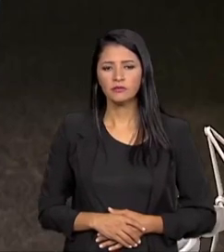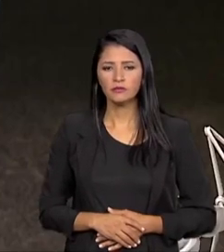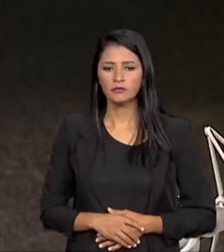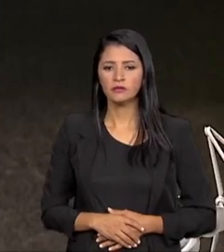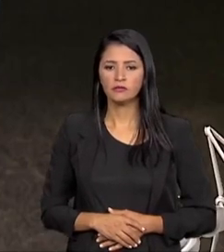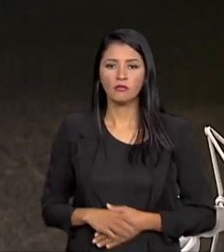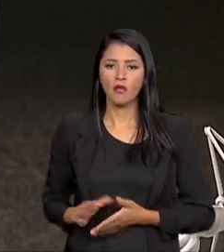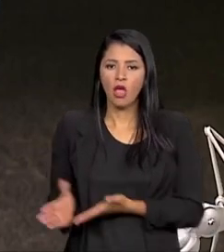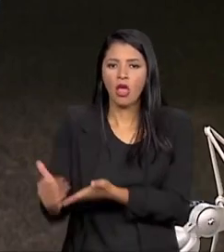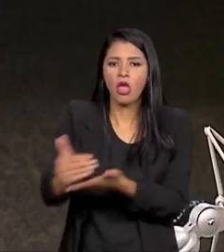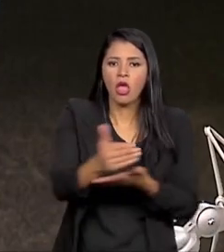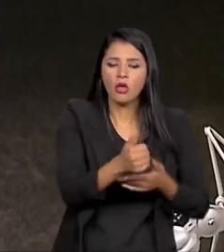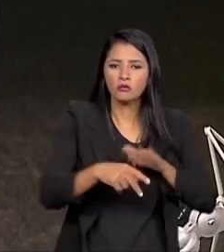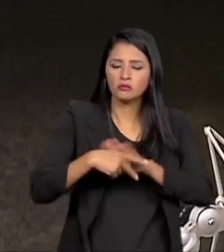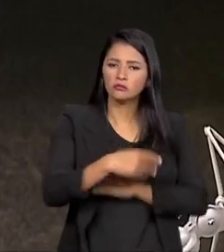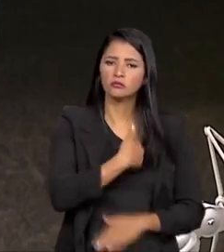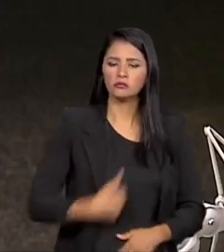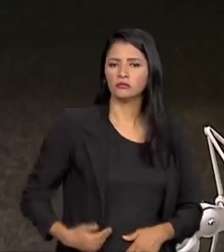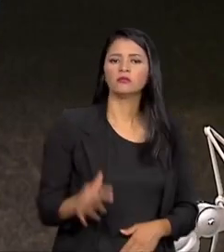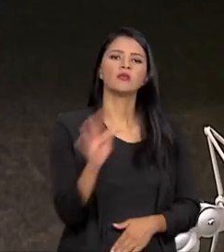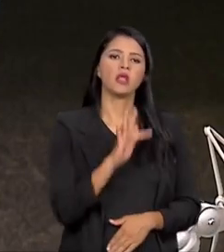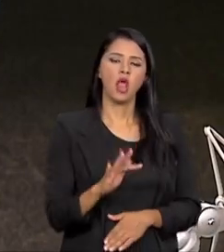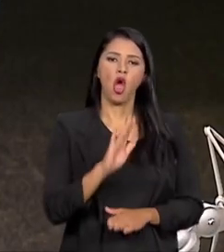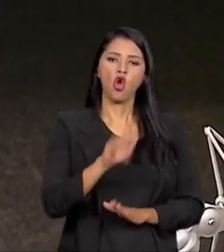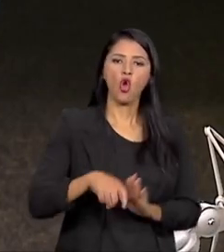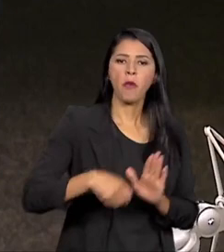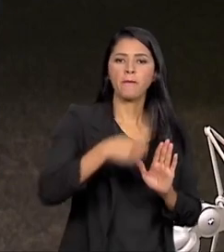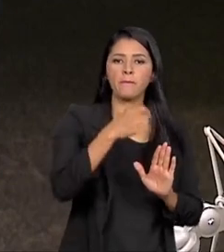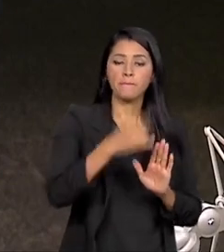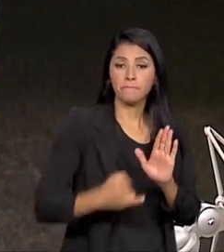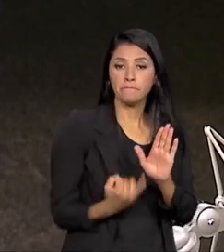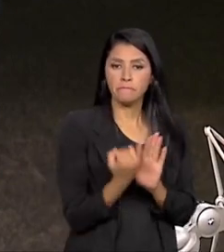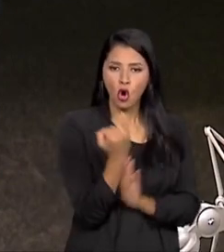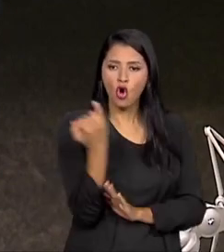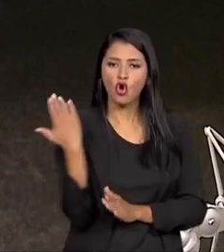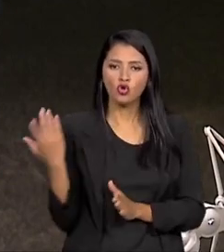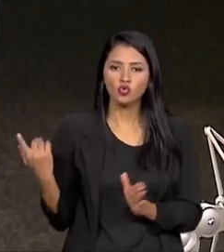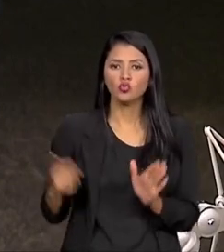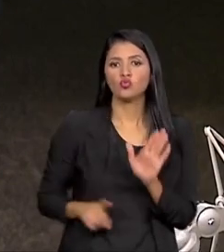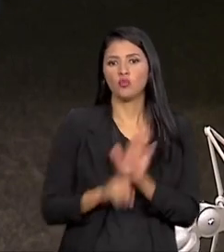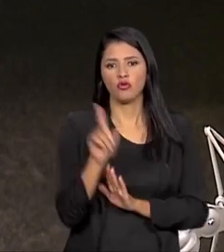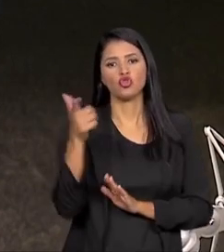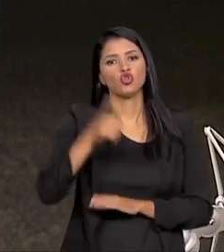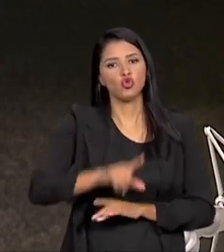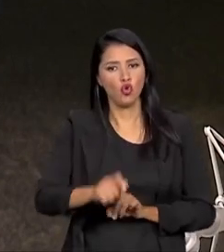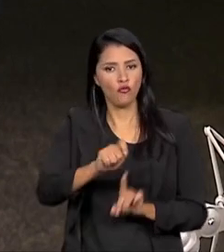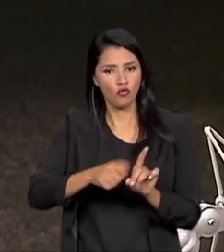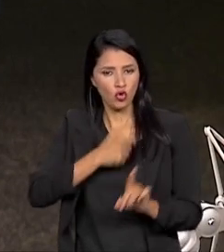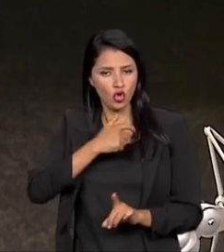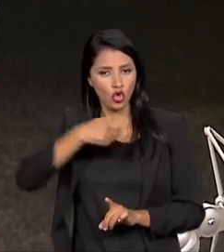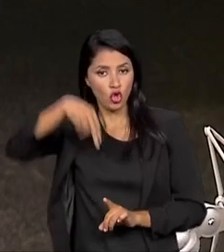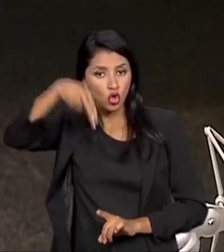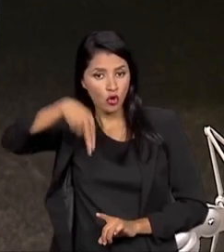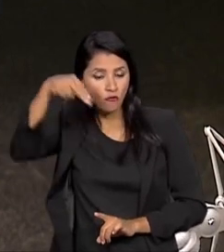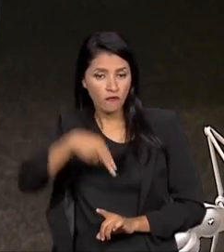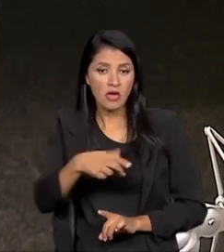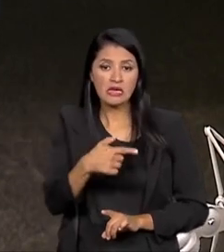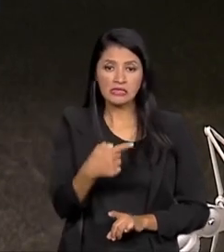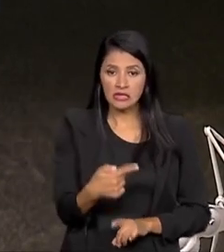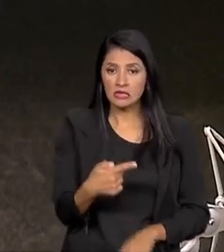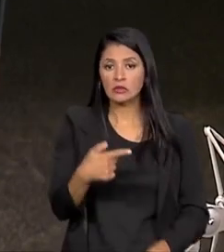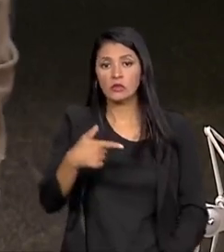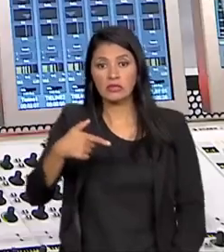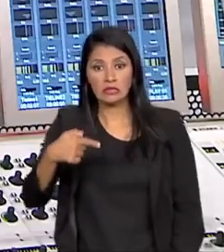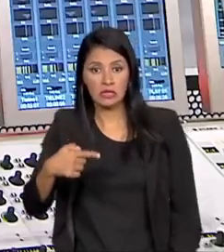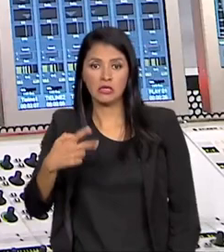arrecadação do governo federal com impostos e contribuições atingiu mais um recorde em novembro chegando a 172 bilhões de